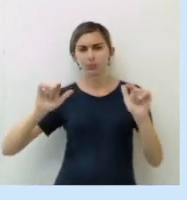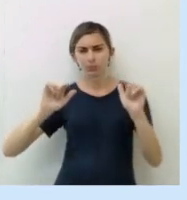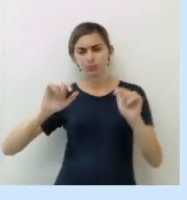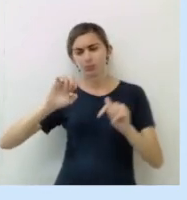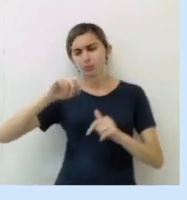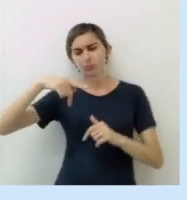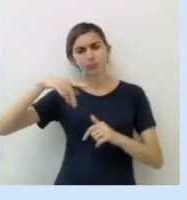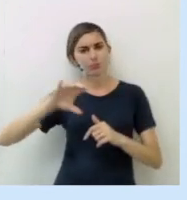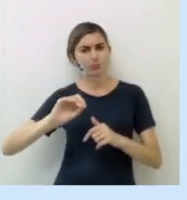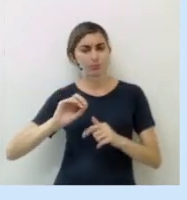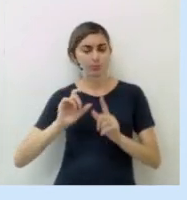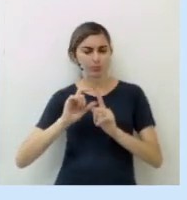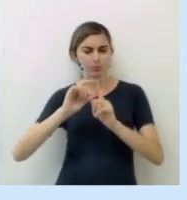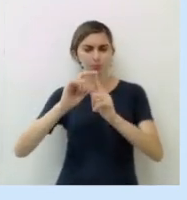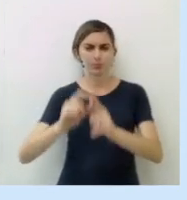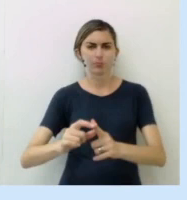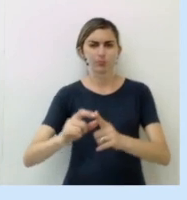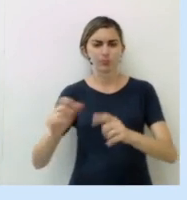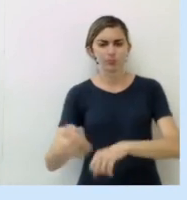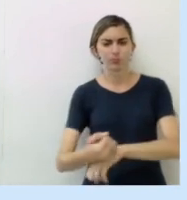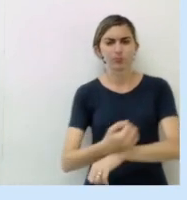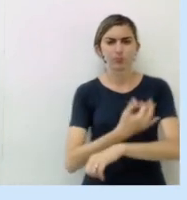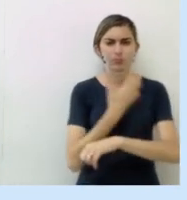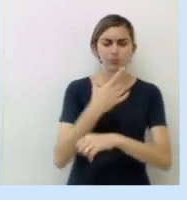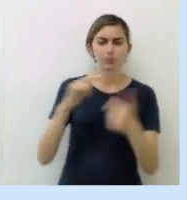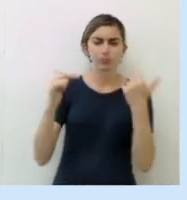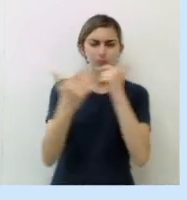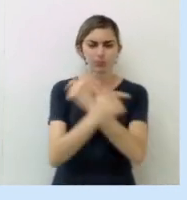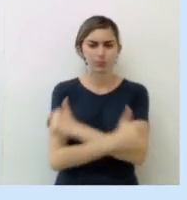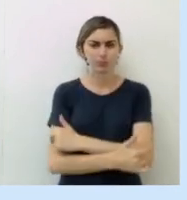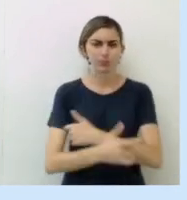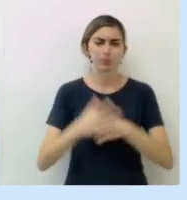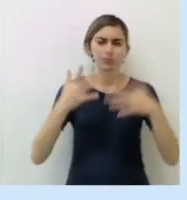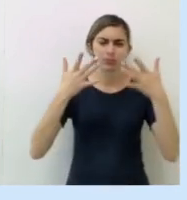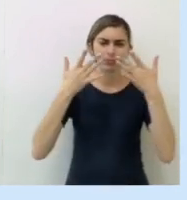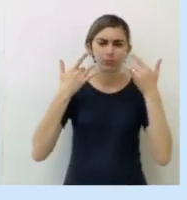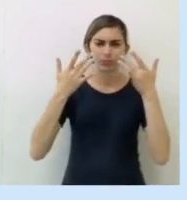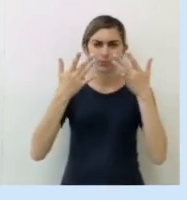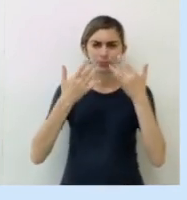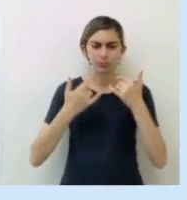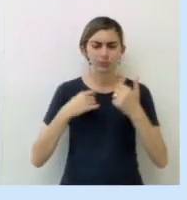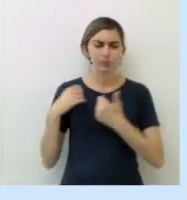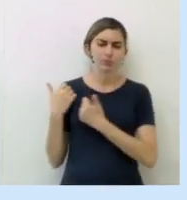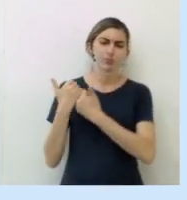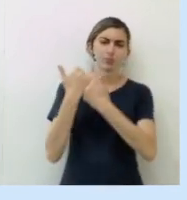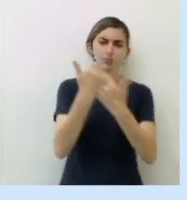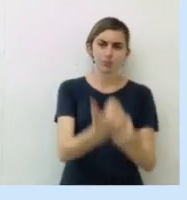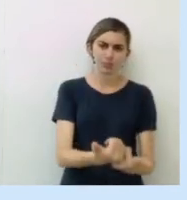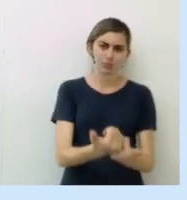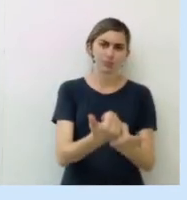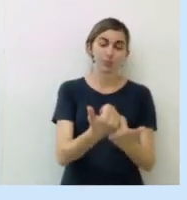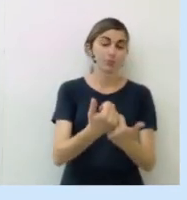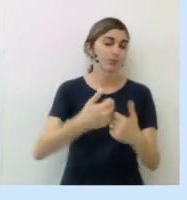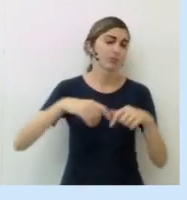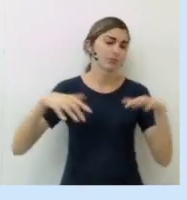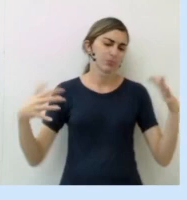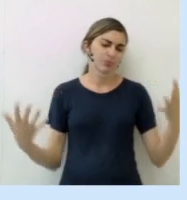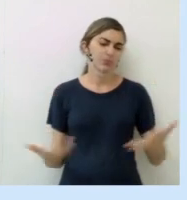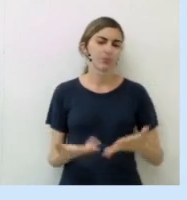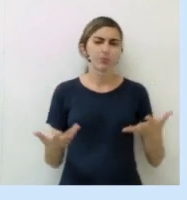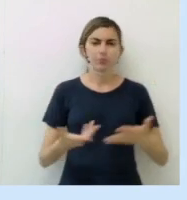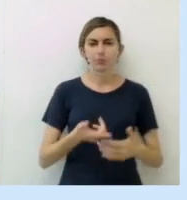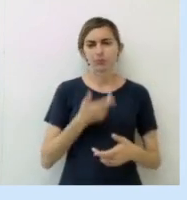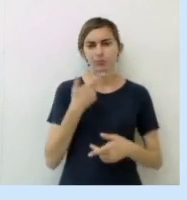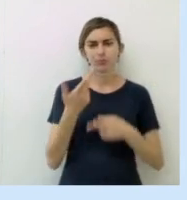épico, a palavra com a emoção, o lírico, e o dramático é a representação. E hoje